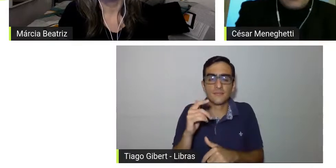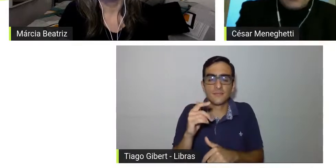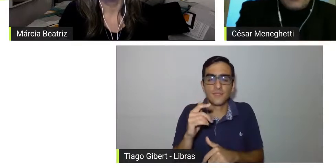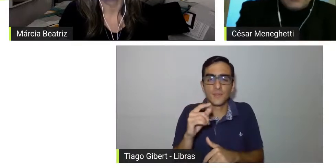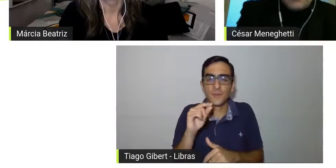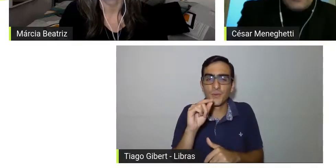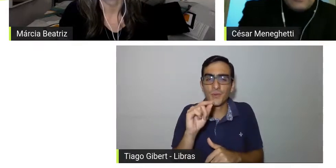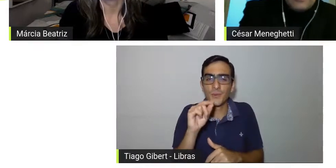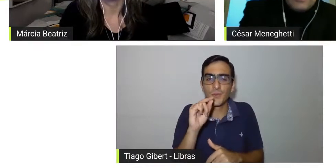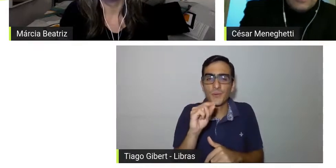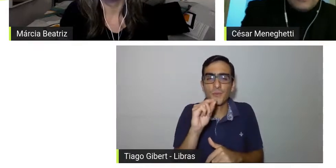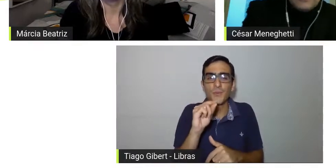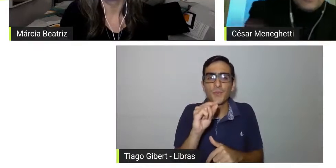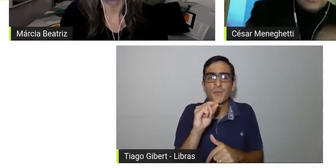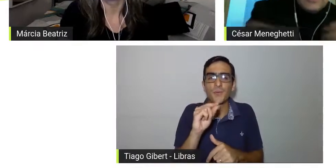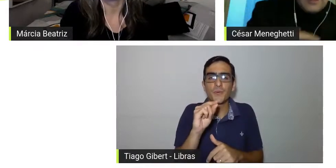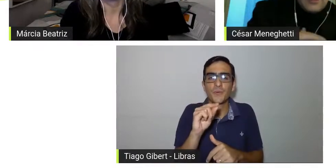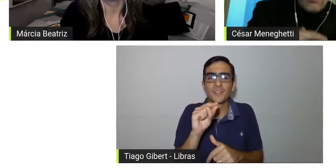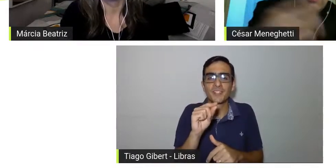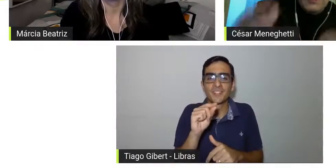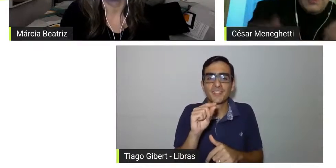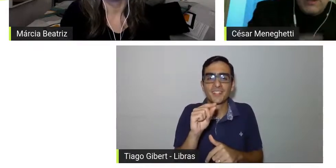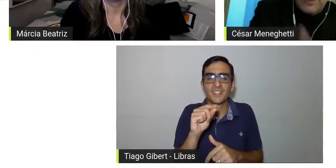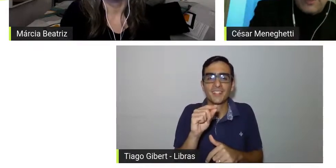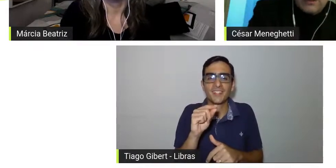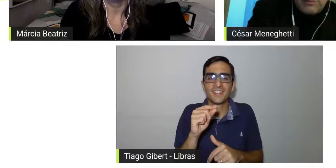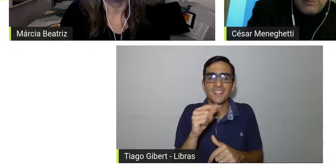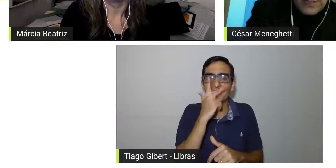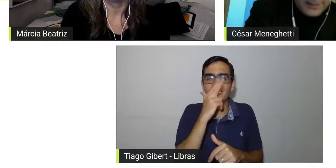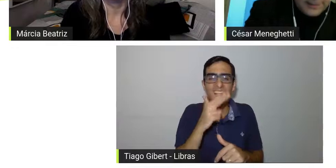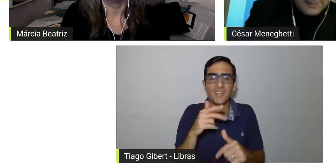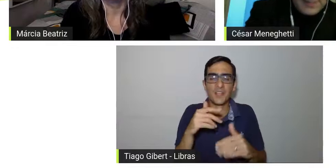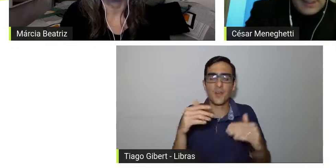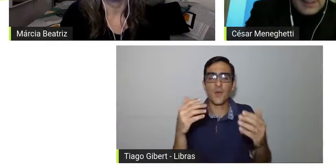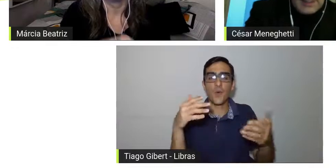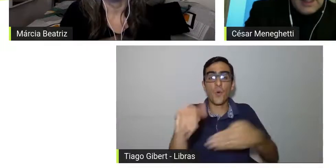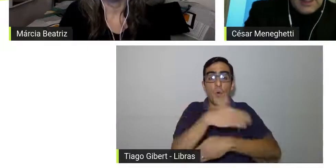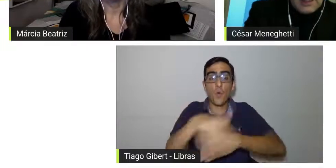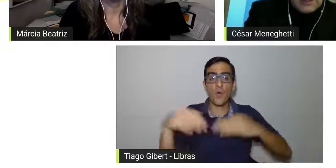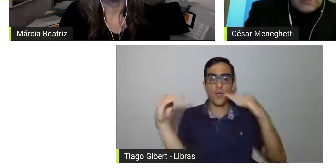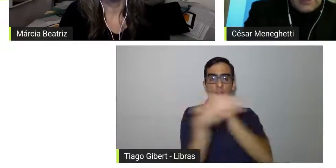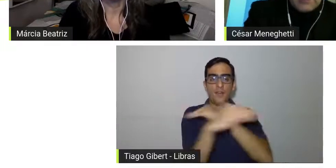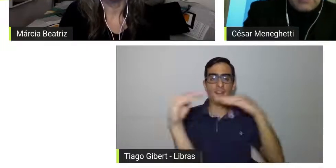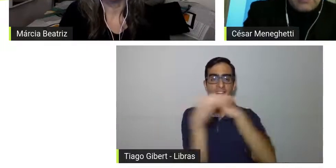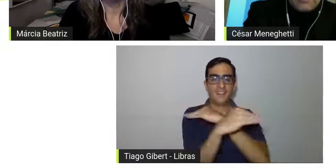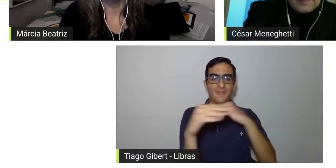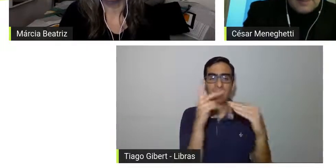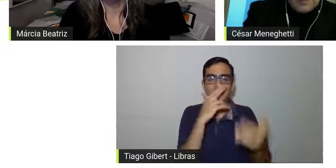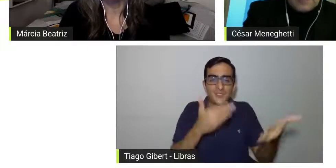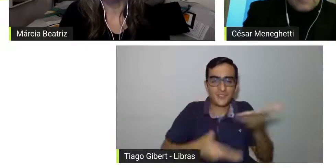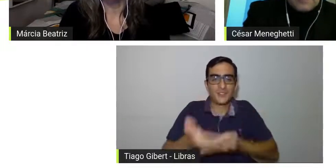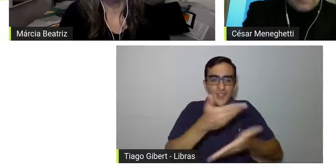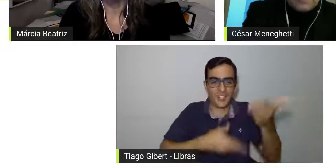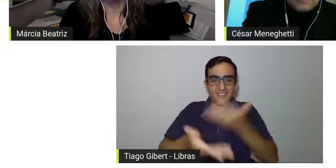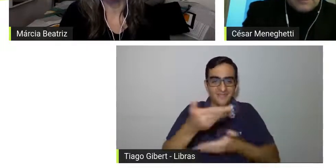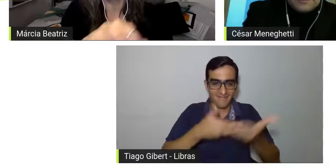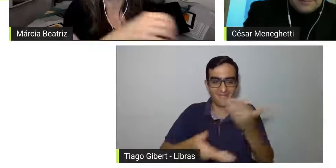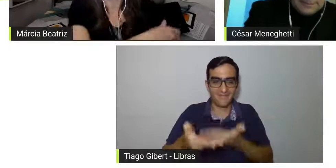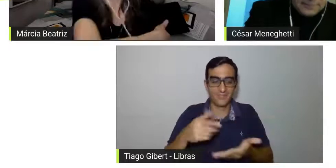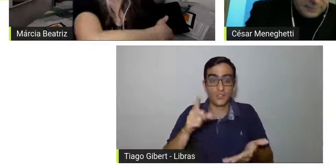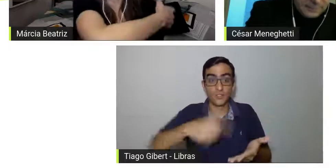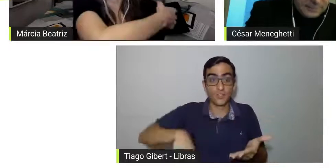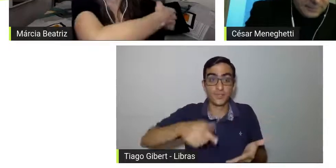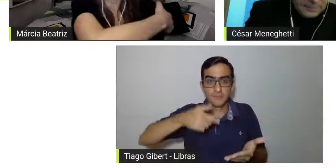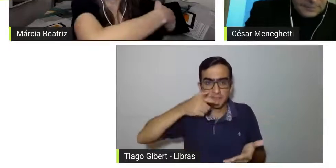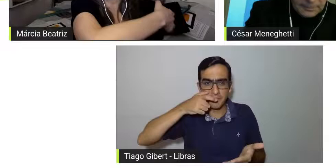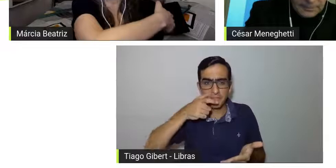essa coisa, essa rua de mão dupla, né? Então, vamos assistir, vamos ver